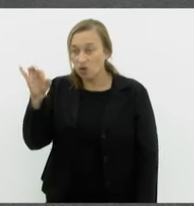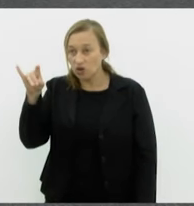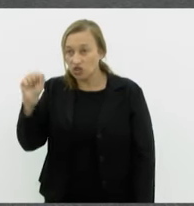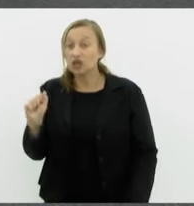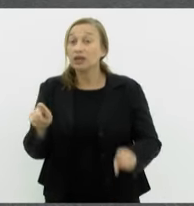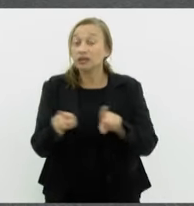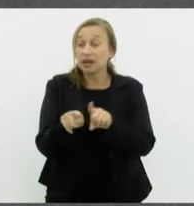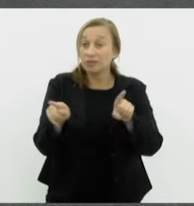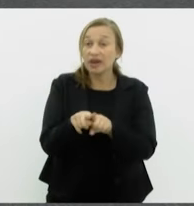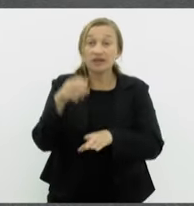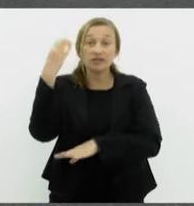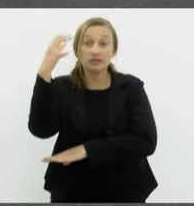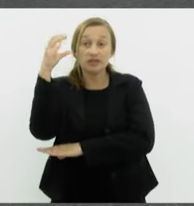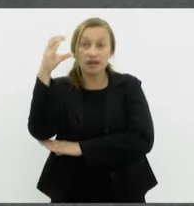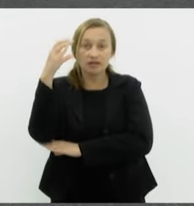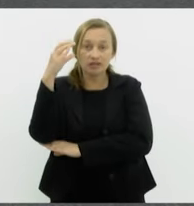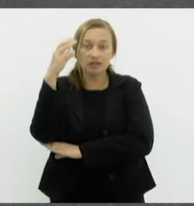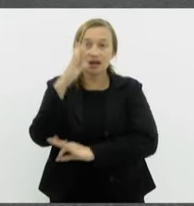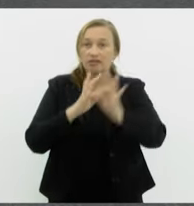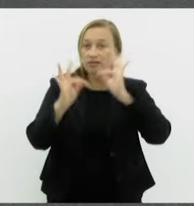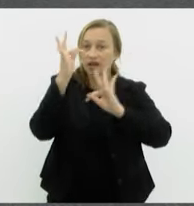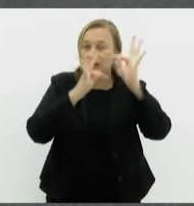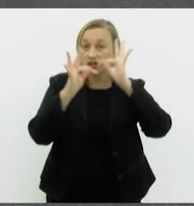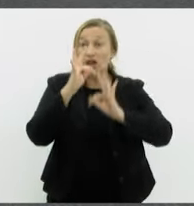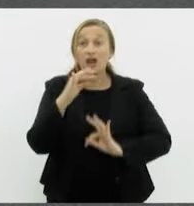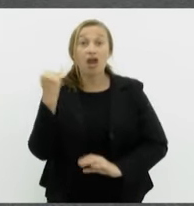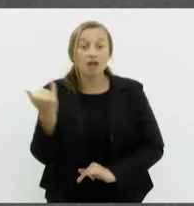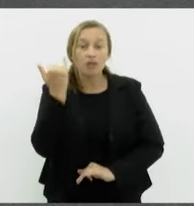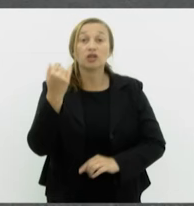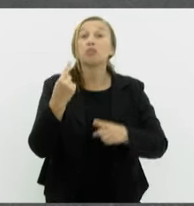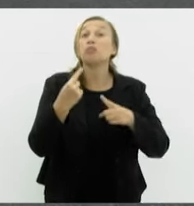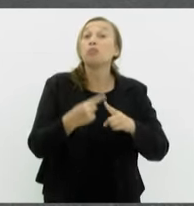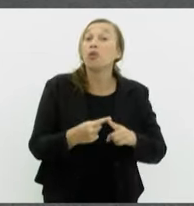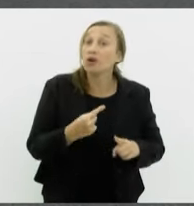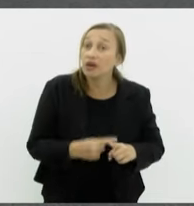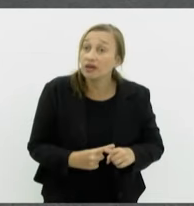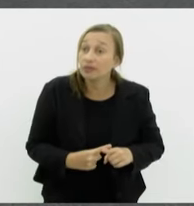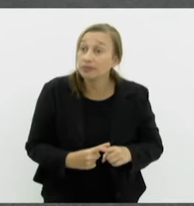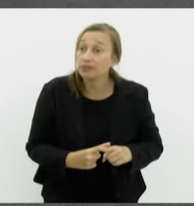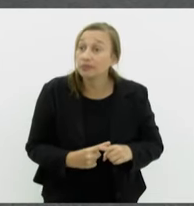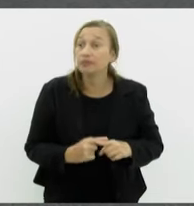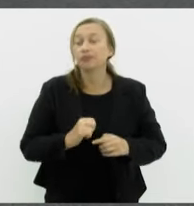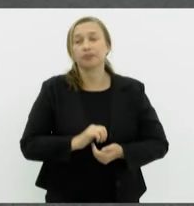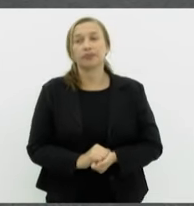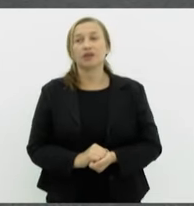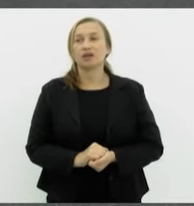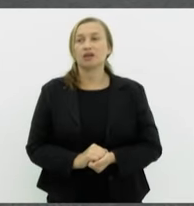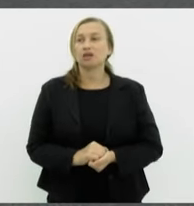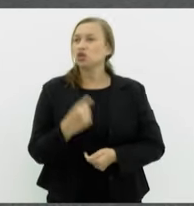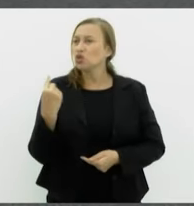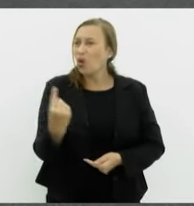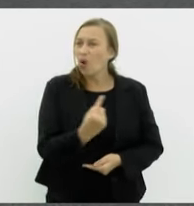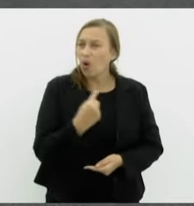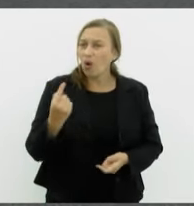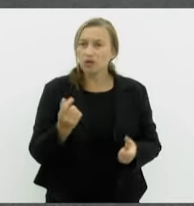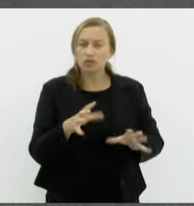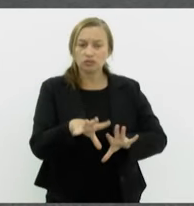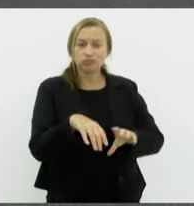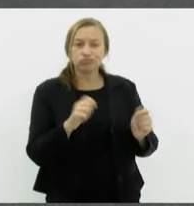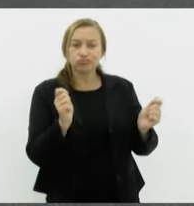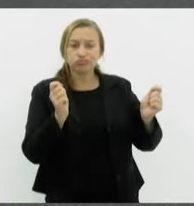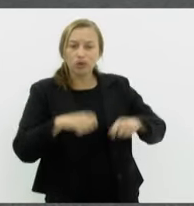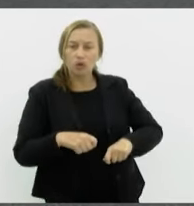das tecnologias, é muito importante, porque nós vamos estar